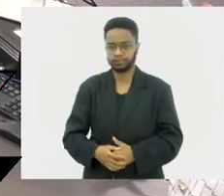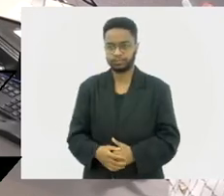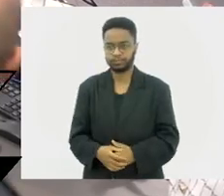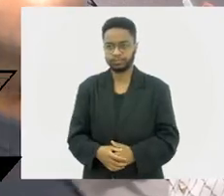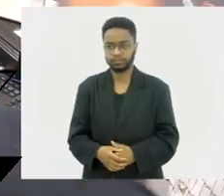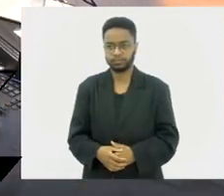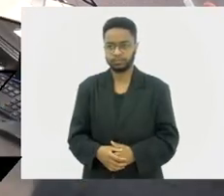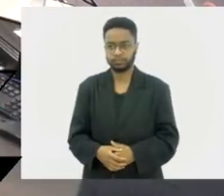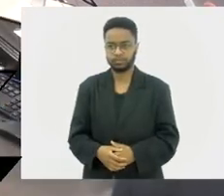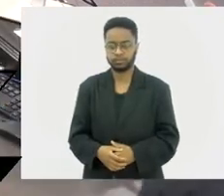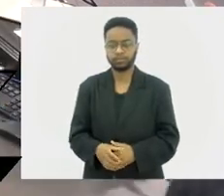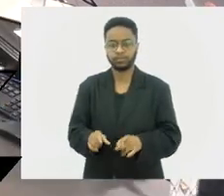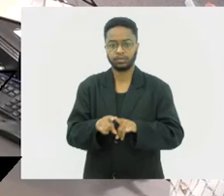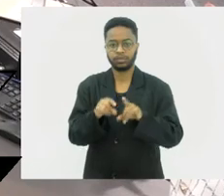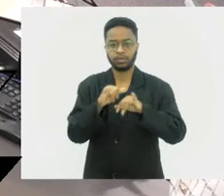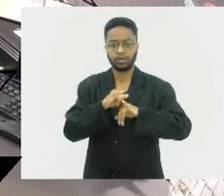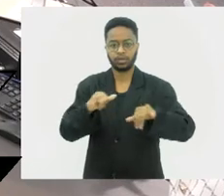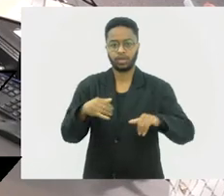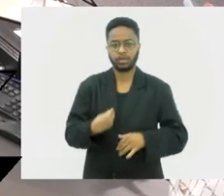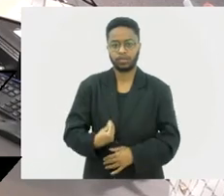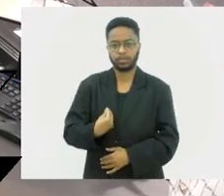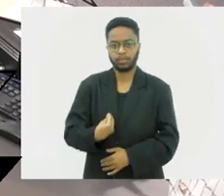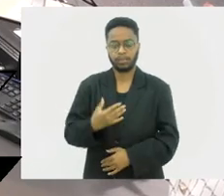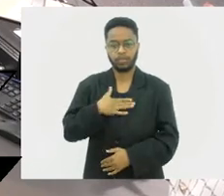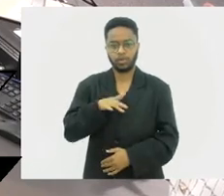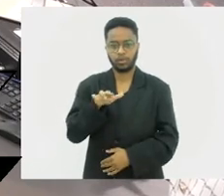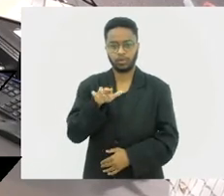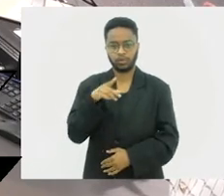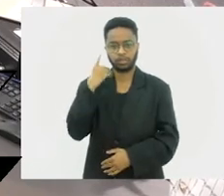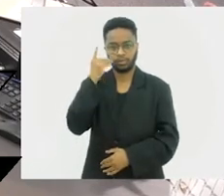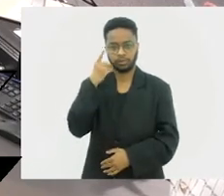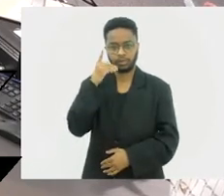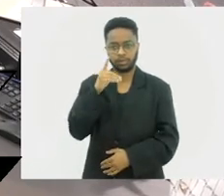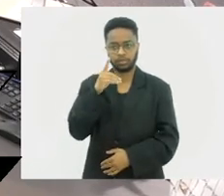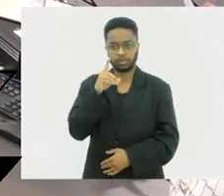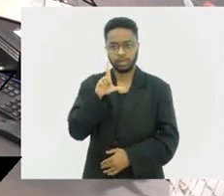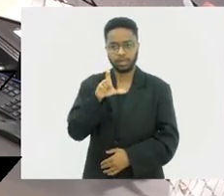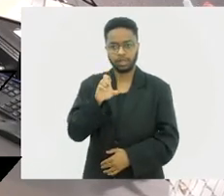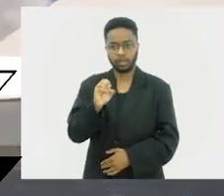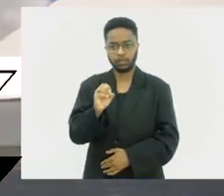Meu irmão, anunciar a presença, meu irmão deputado Léo Vieira.